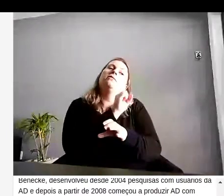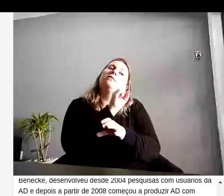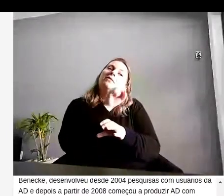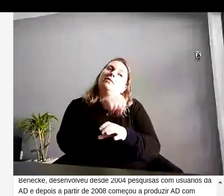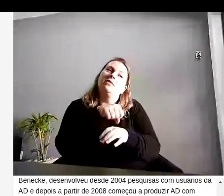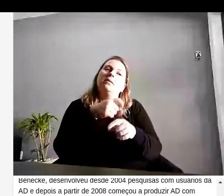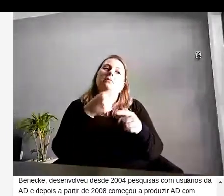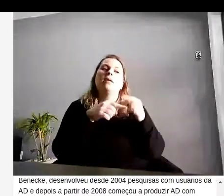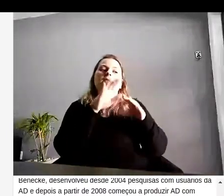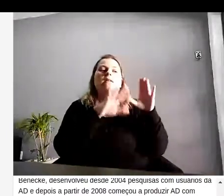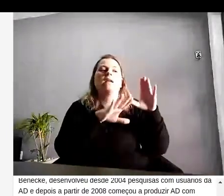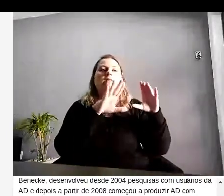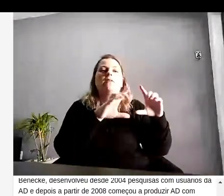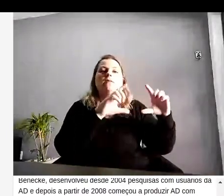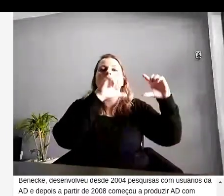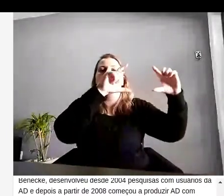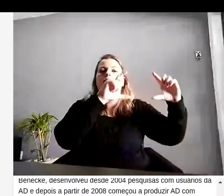fracionado,